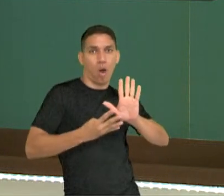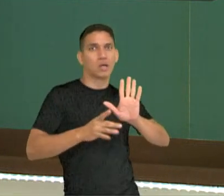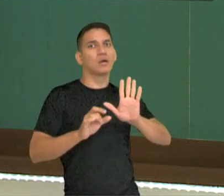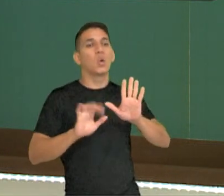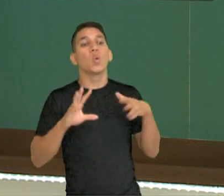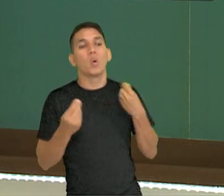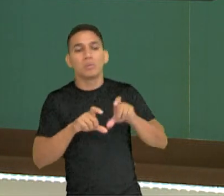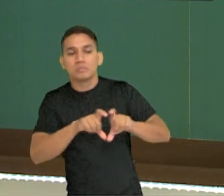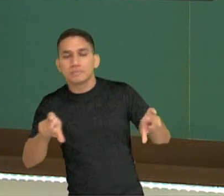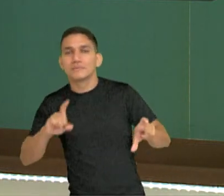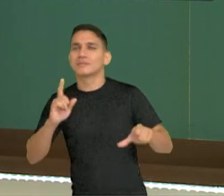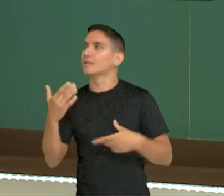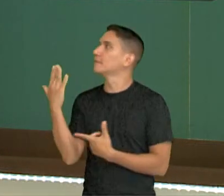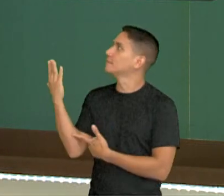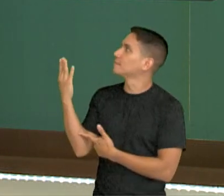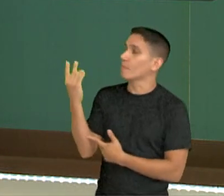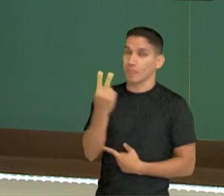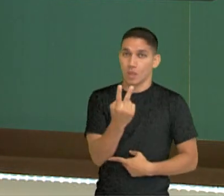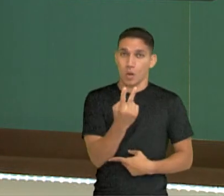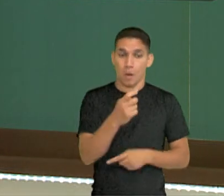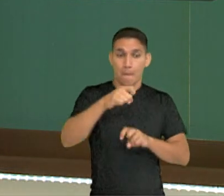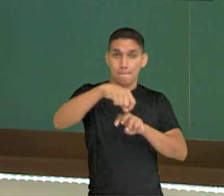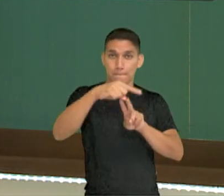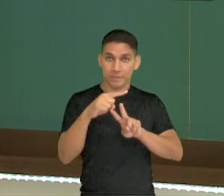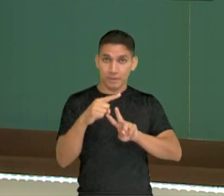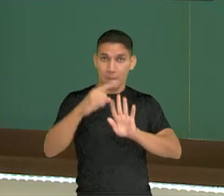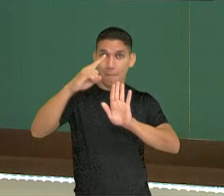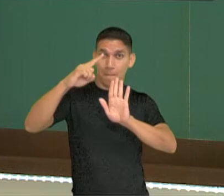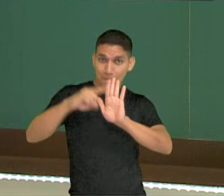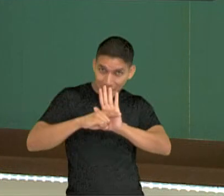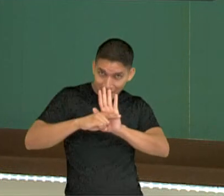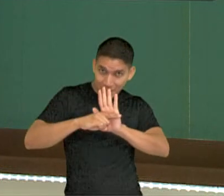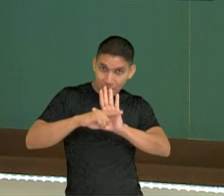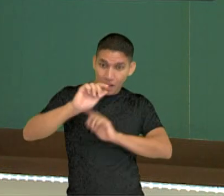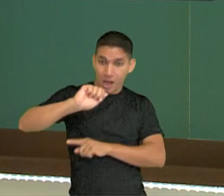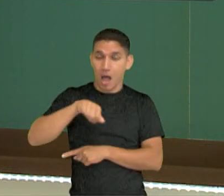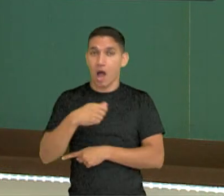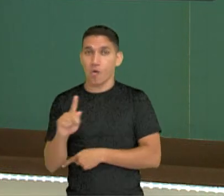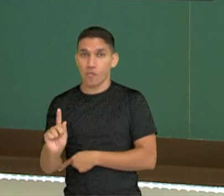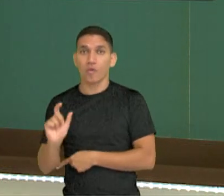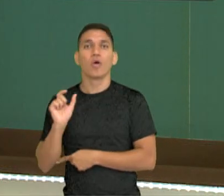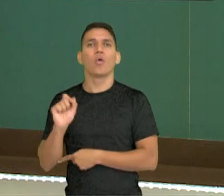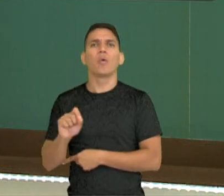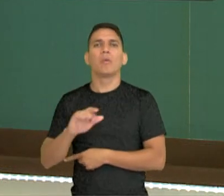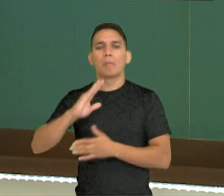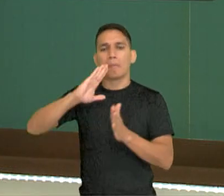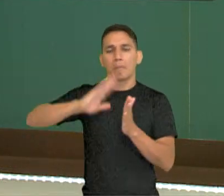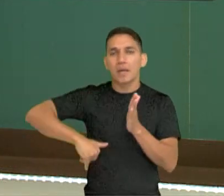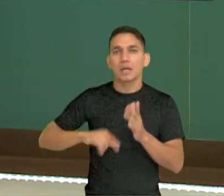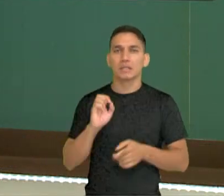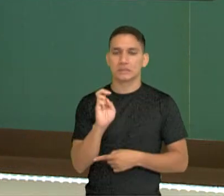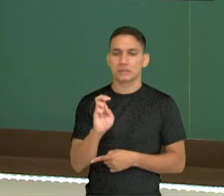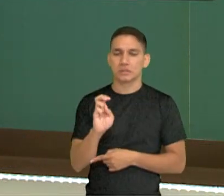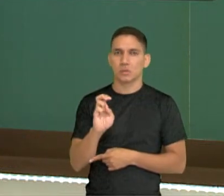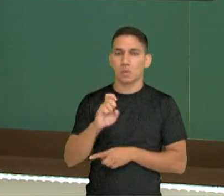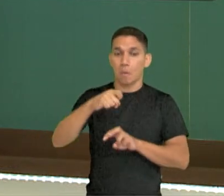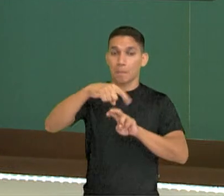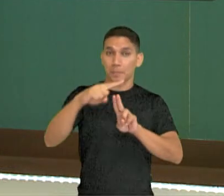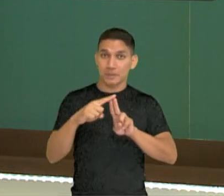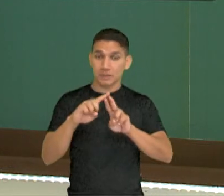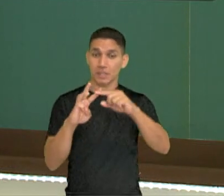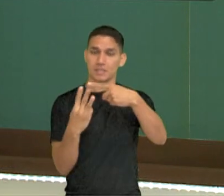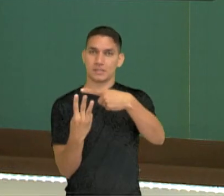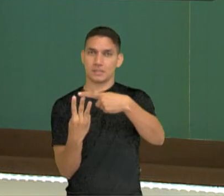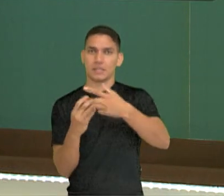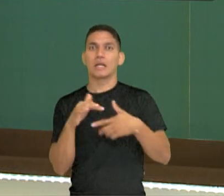quarto quadrante, 2π menos alfa. Então, 2π menos o 5π sobre 3. Isso nos deu